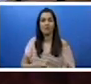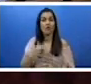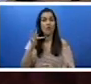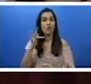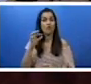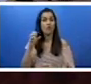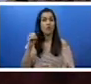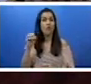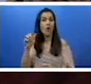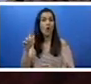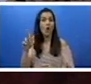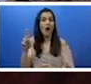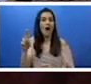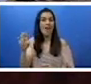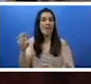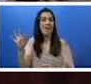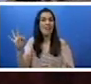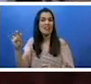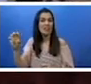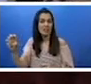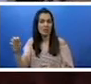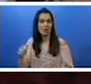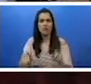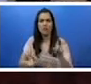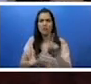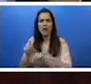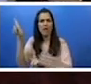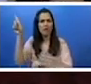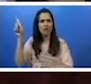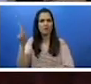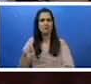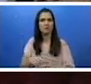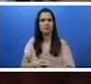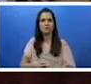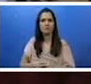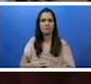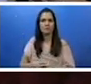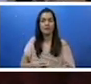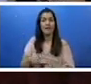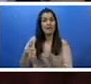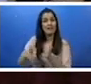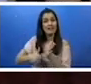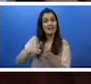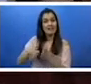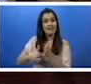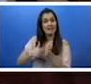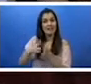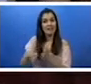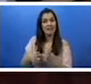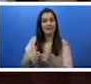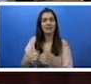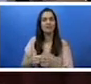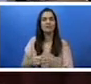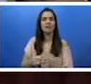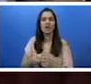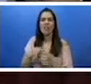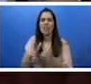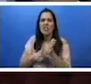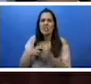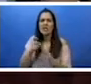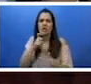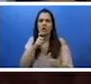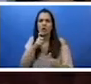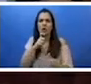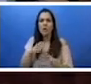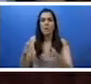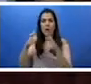lá, foguete. Jangada, barco, canoa. Trem, trenó, balão.